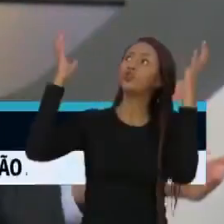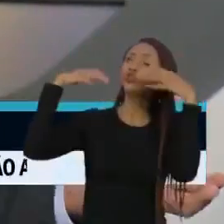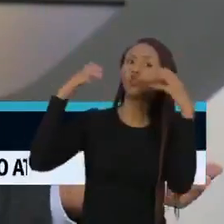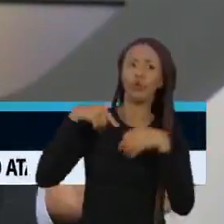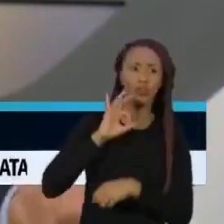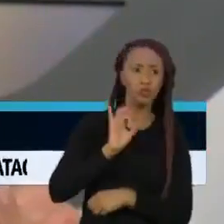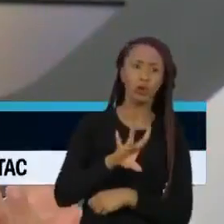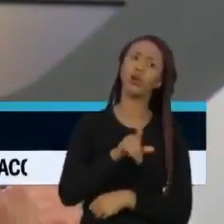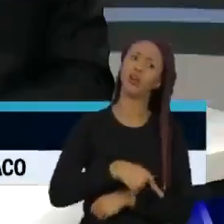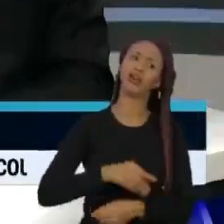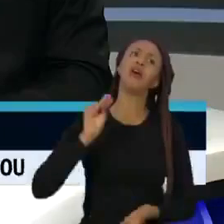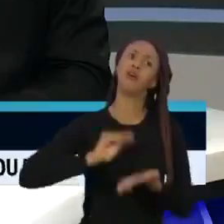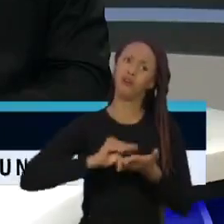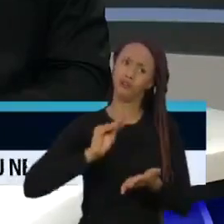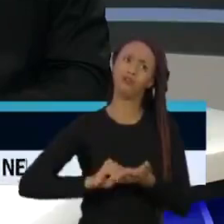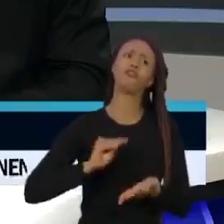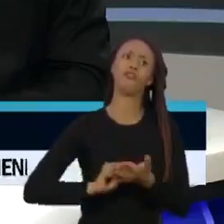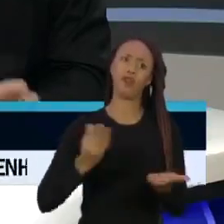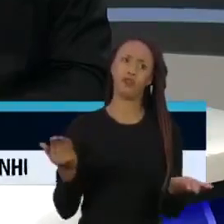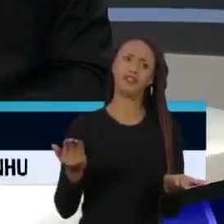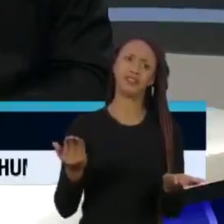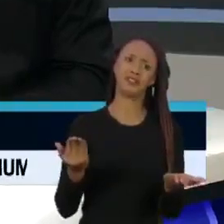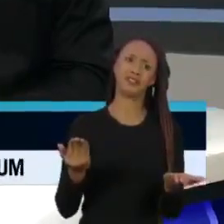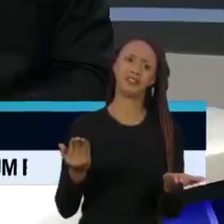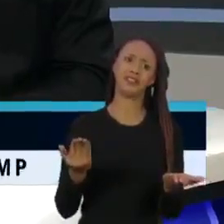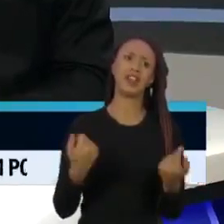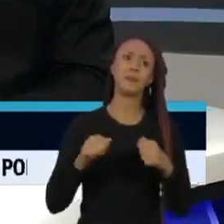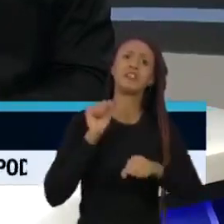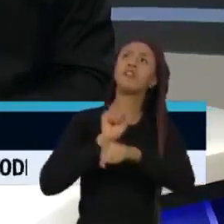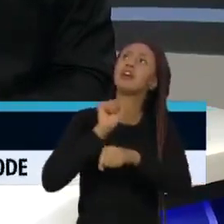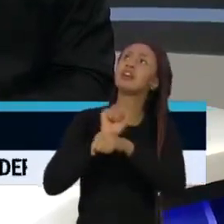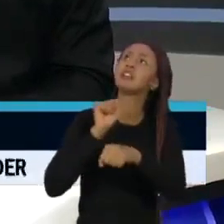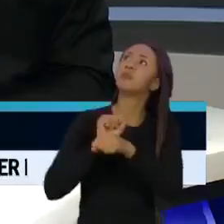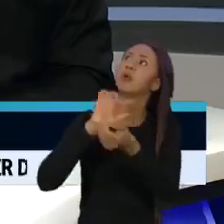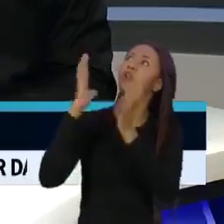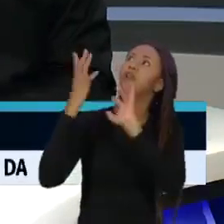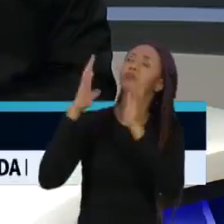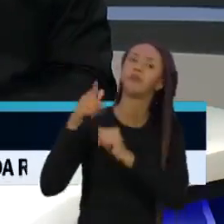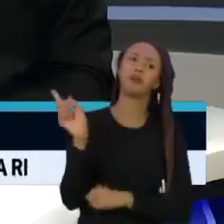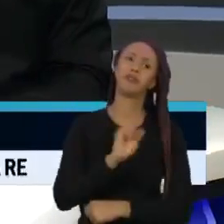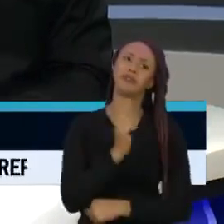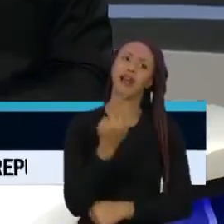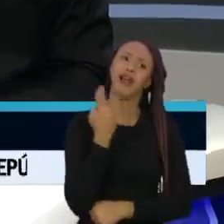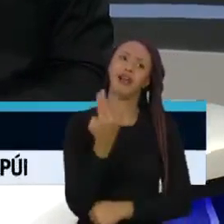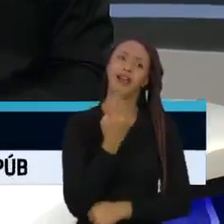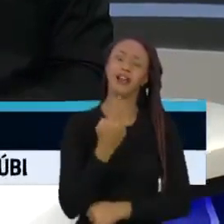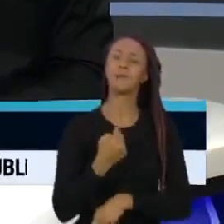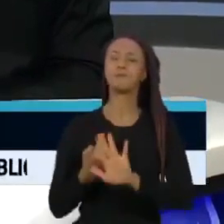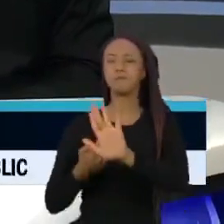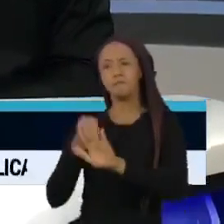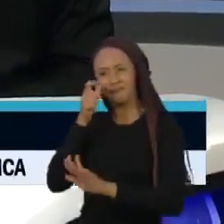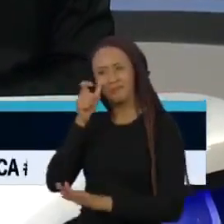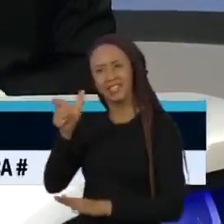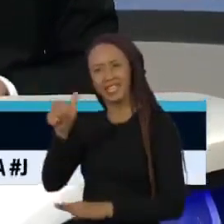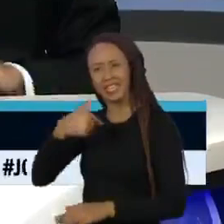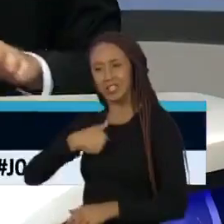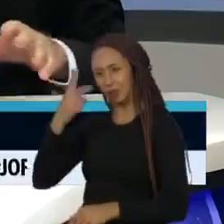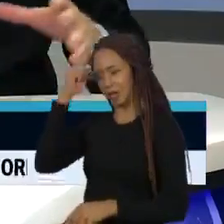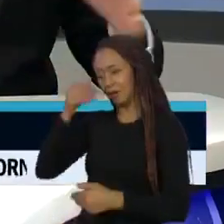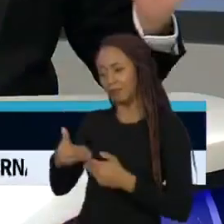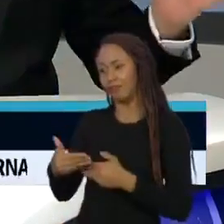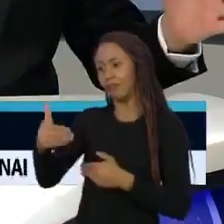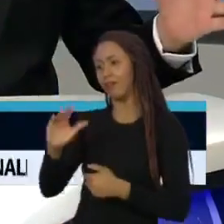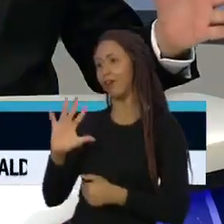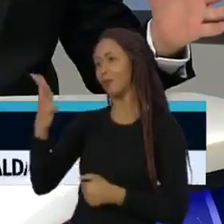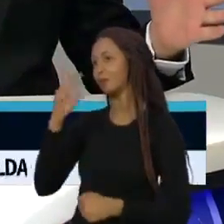muita responsabilidade para São Pedro tem um objetivo verificar Mateus por não ter uma observação interessante que me lembrei já que vai acontecer agora e